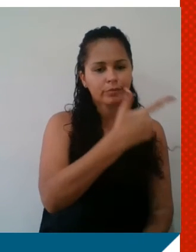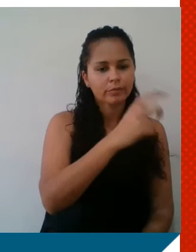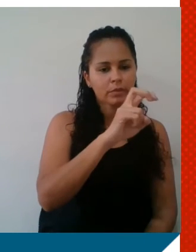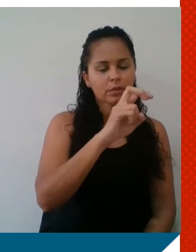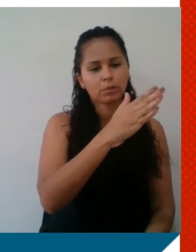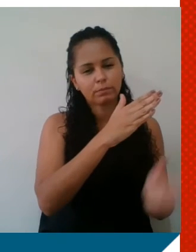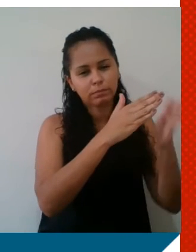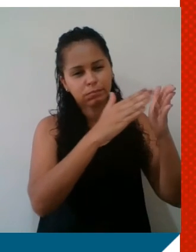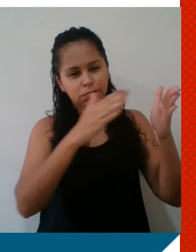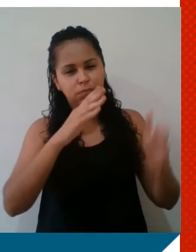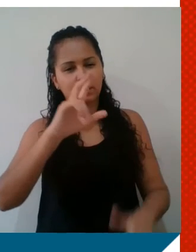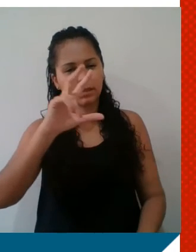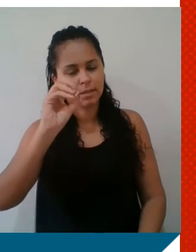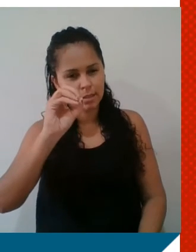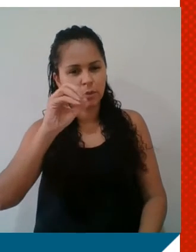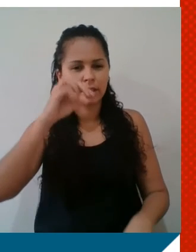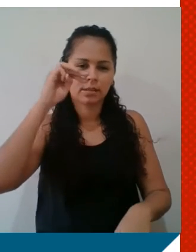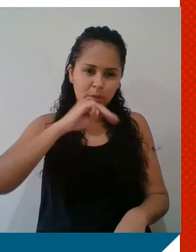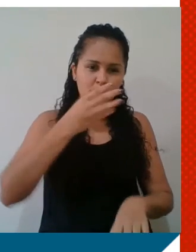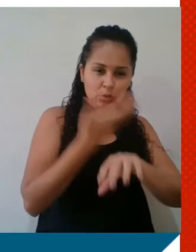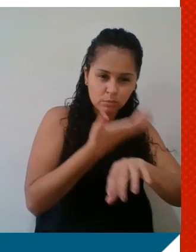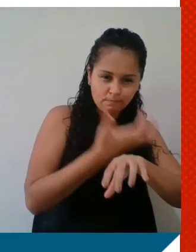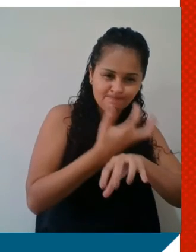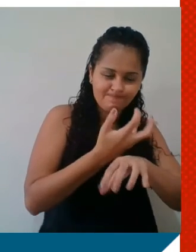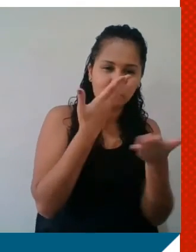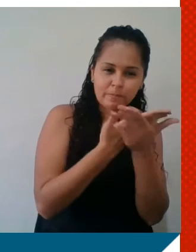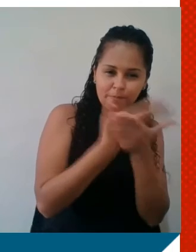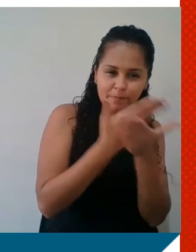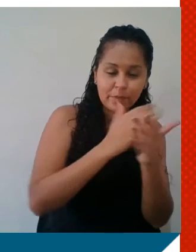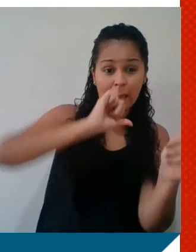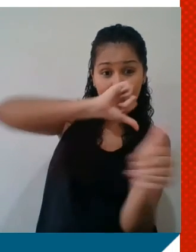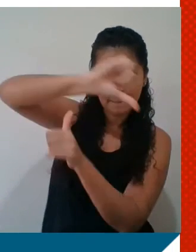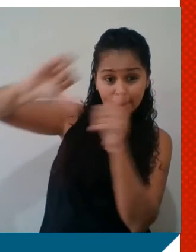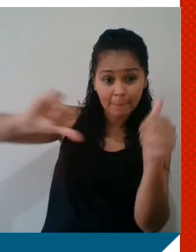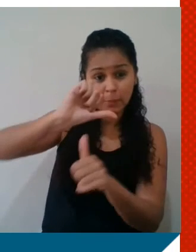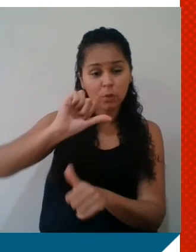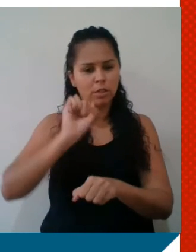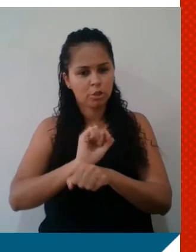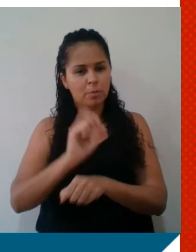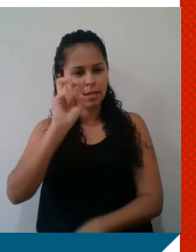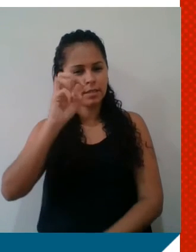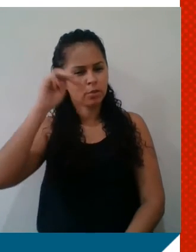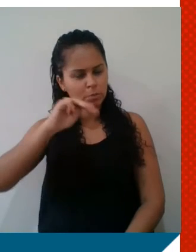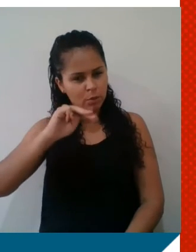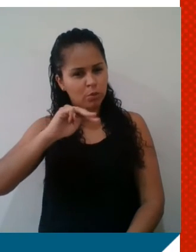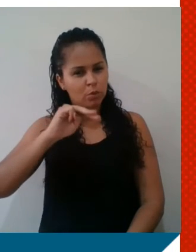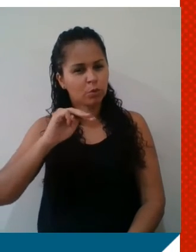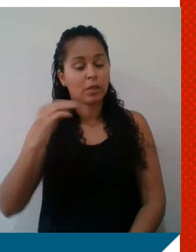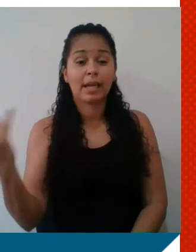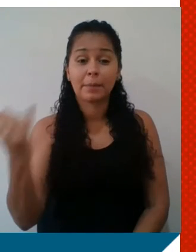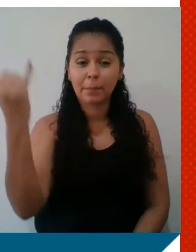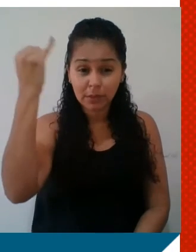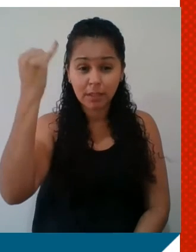50 minutos, vai descansar 5 minutos entre elas, né? Sempre trocando as disciplinas a cada sessão, como eu falei. E é